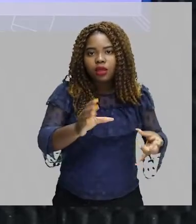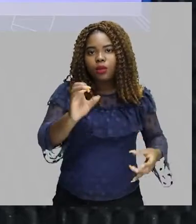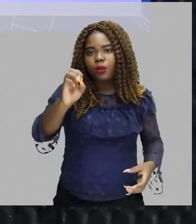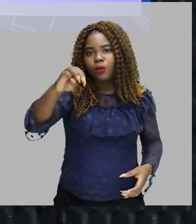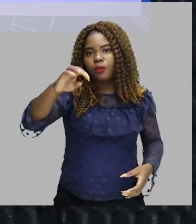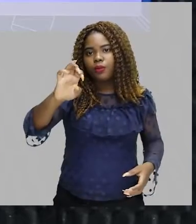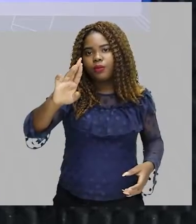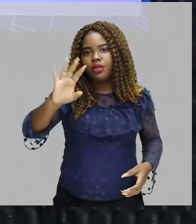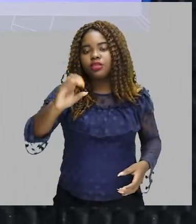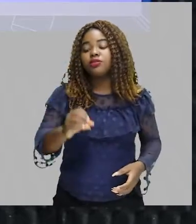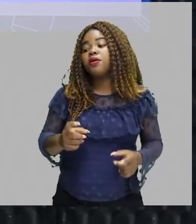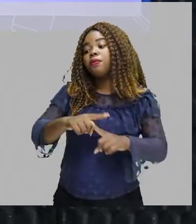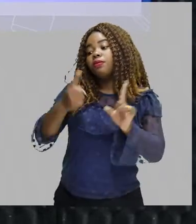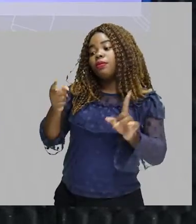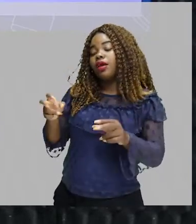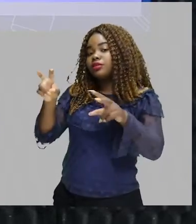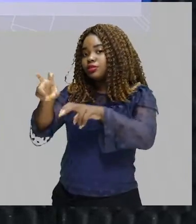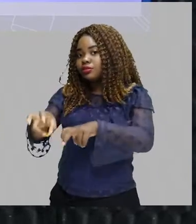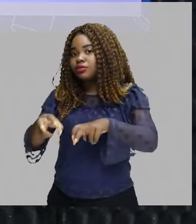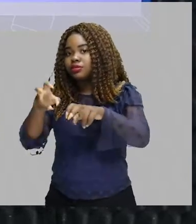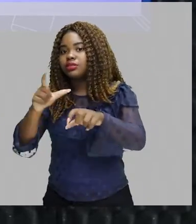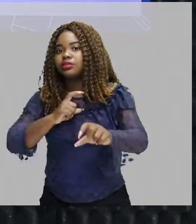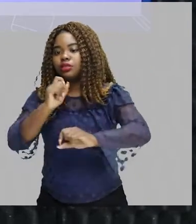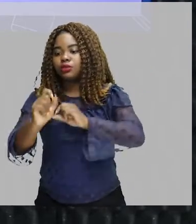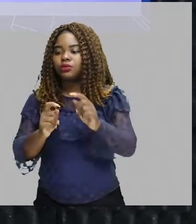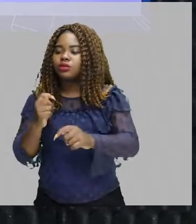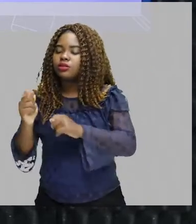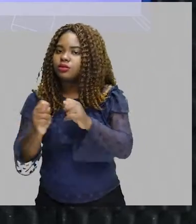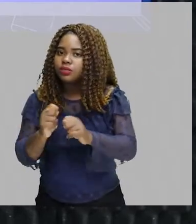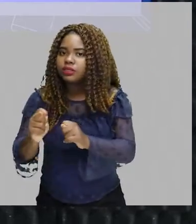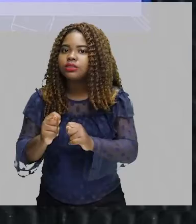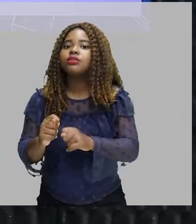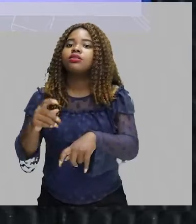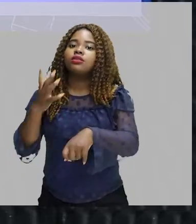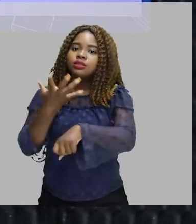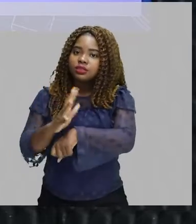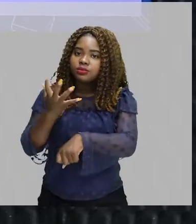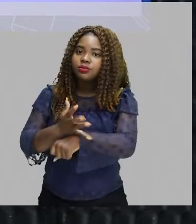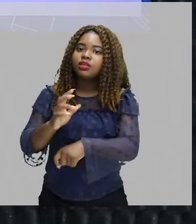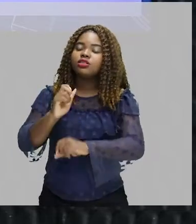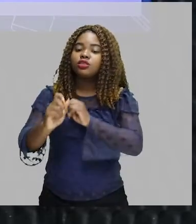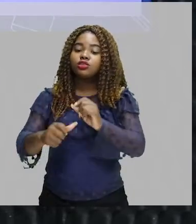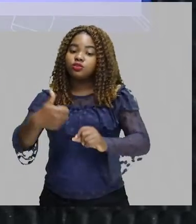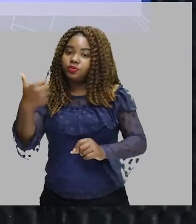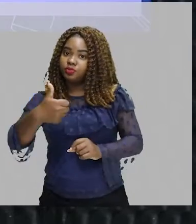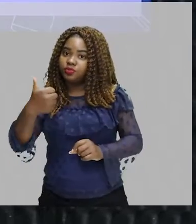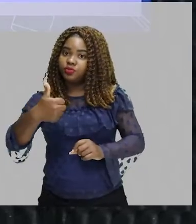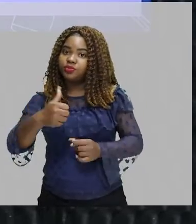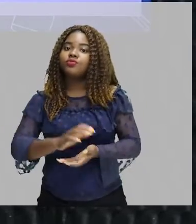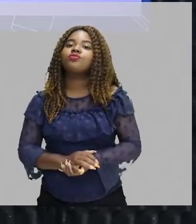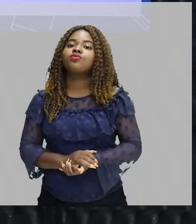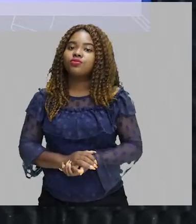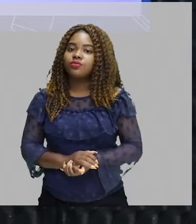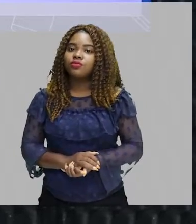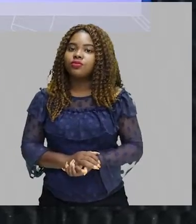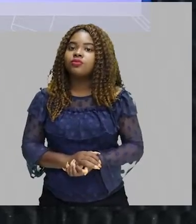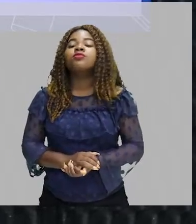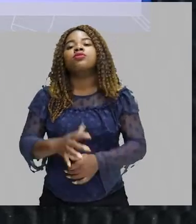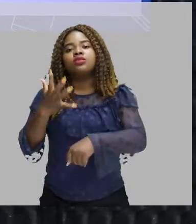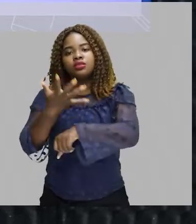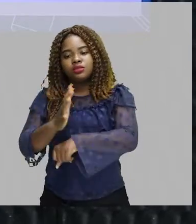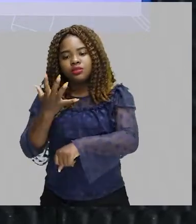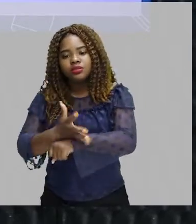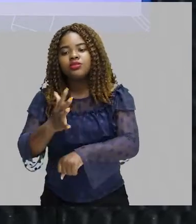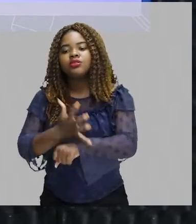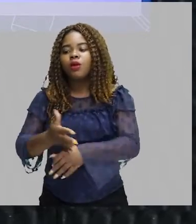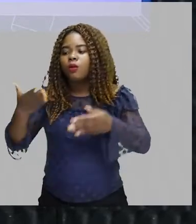no espaço rural, tu tem o predomínio das atividades de primeiro setor, ou seja, as atividades